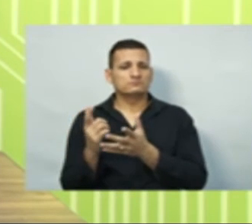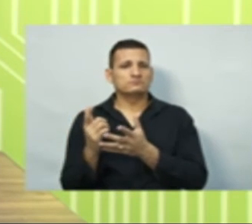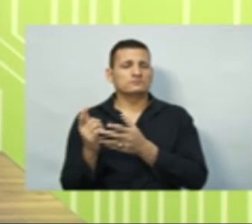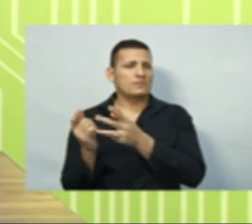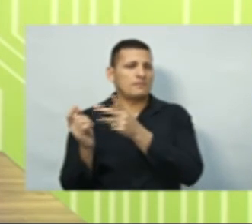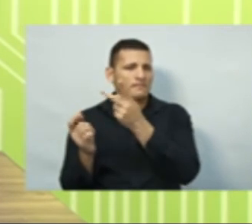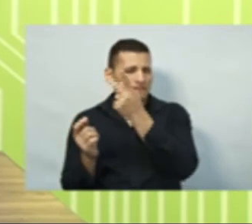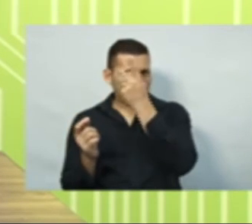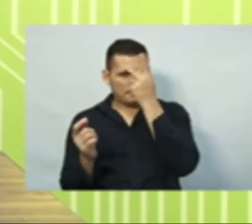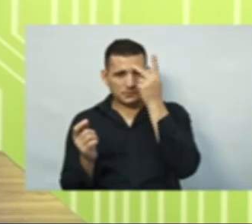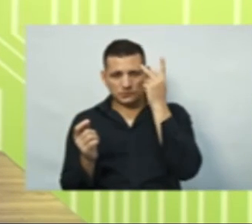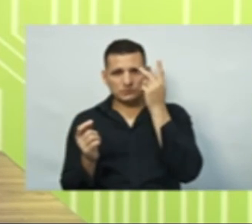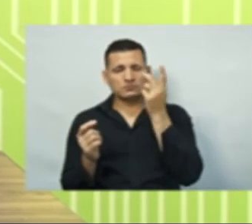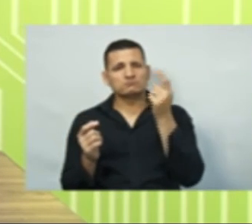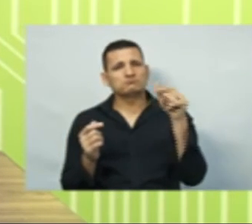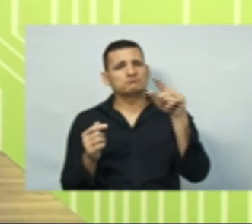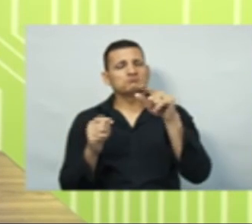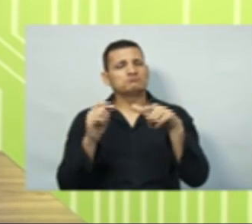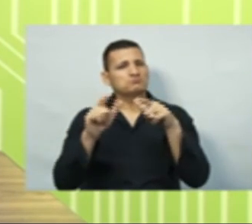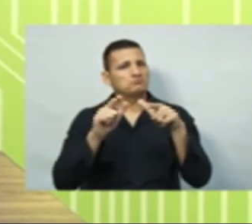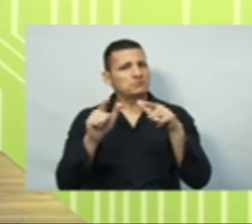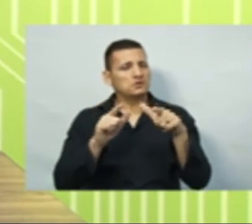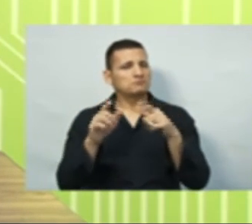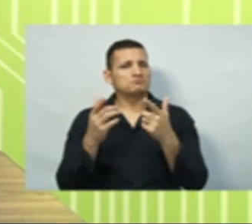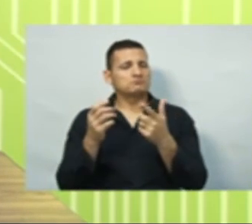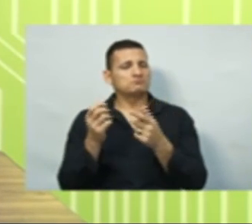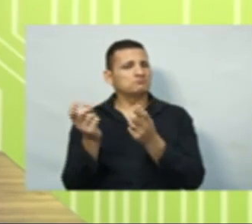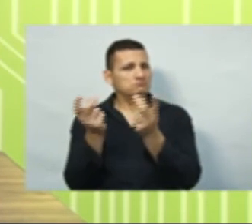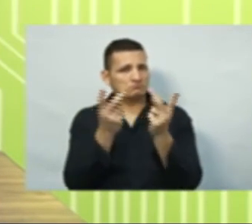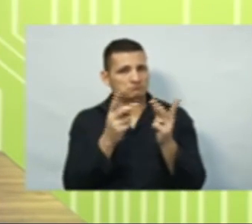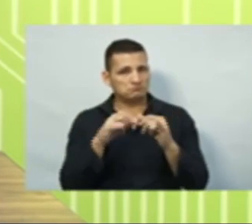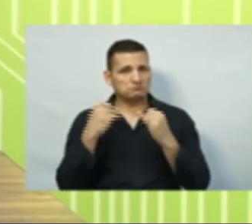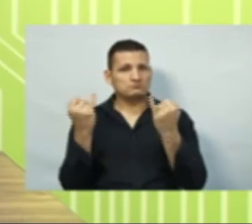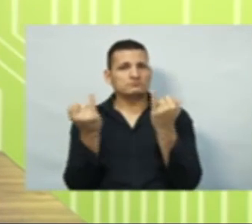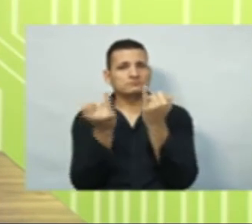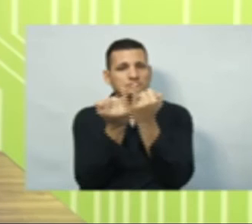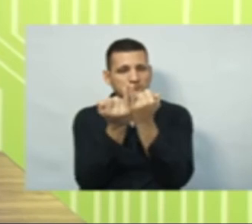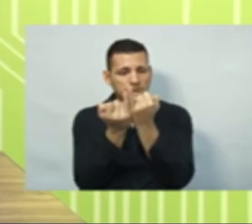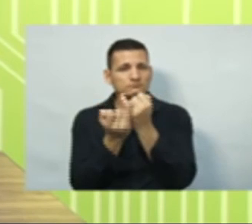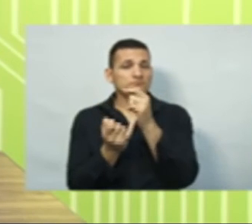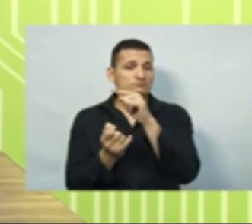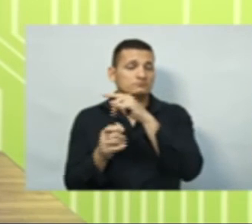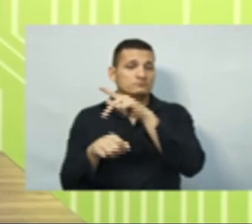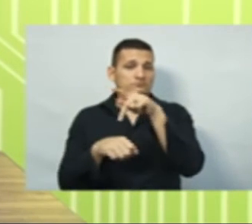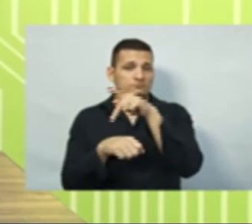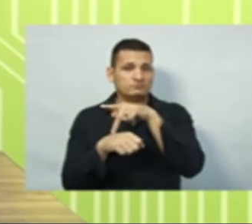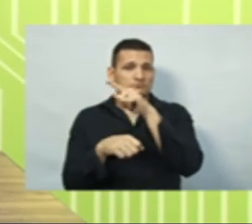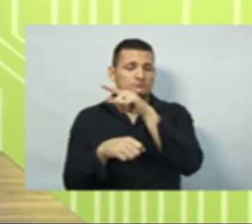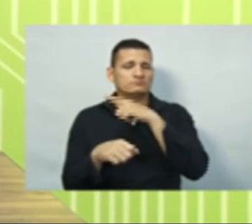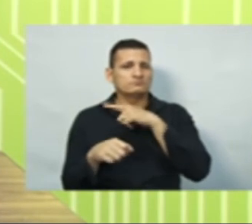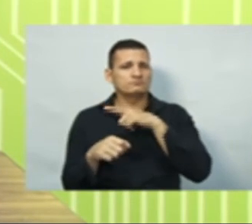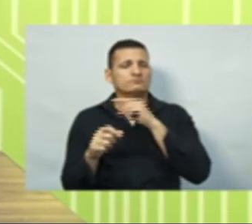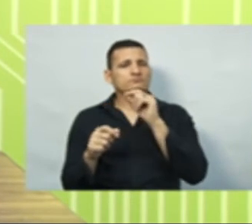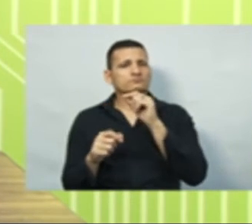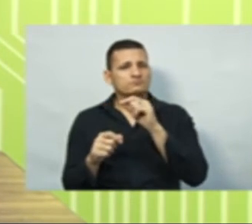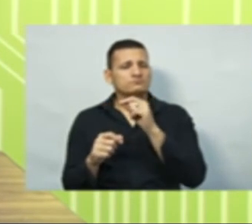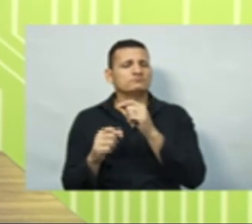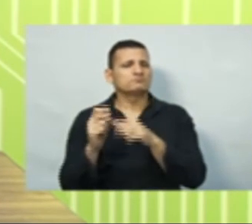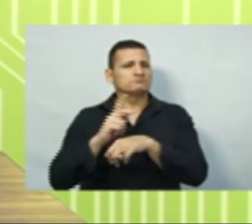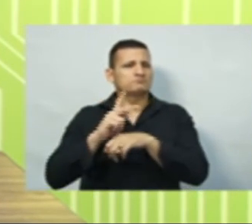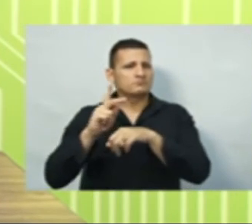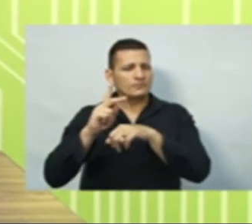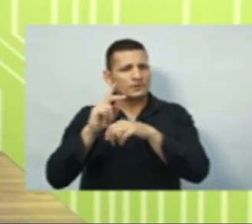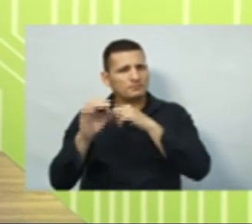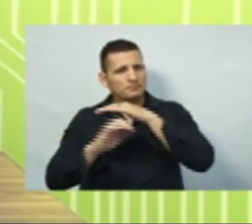pessoas que estão em função do mercado internacional. Como que isso funciona na prática? Esse é um país onde estão instaladas muitas empresas cujo foco